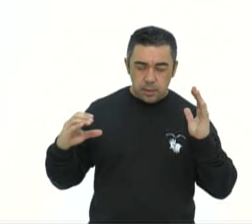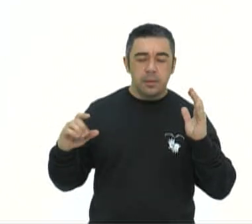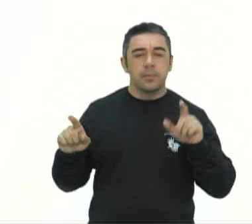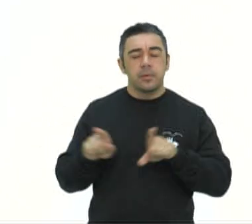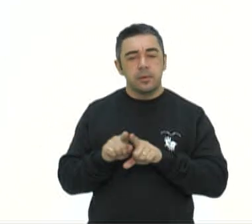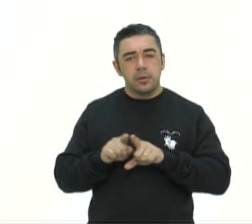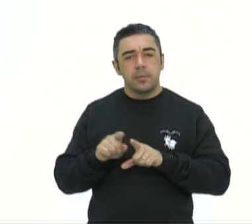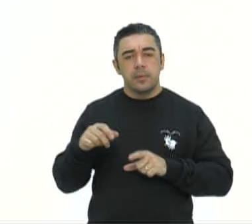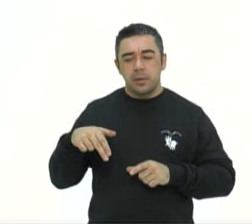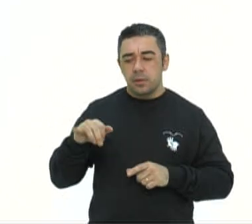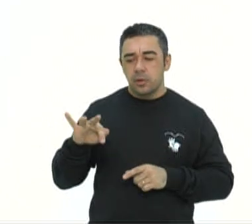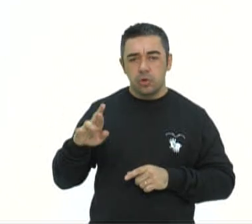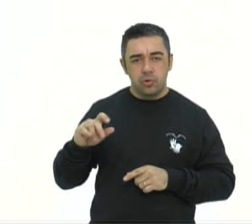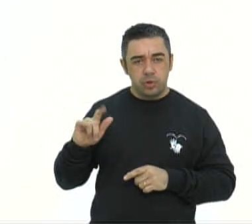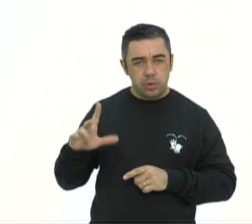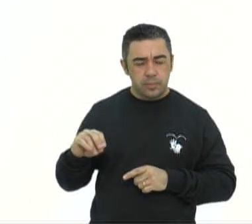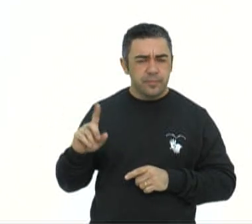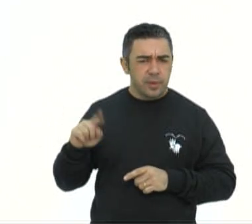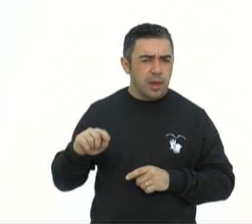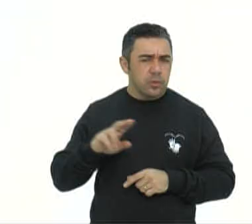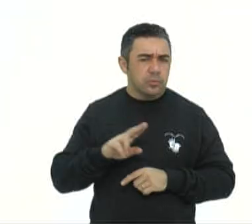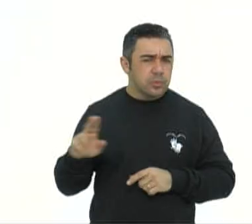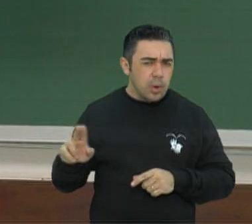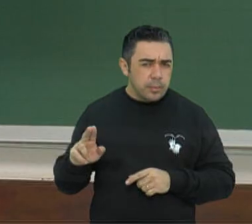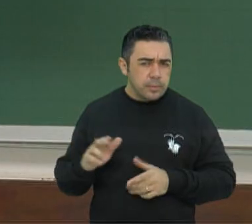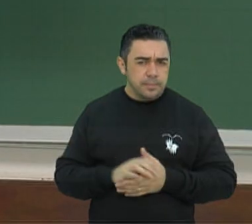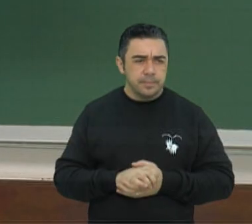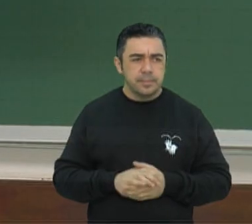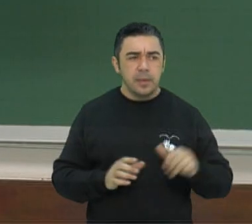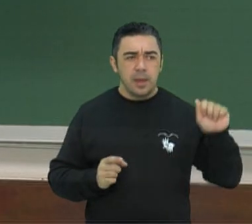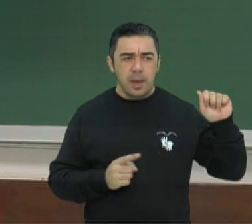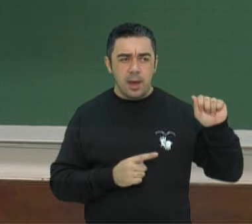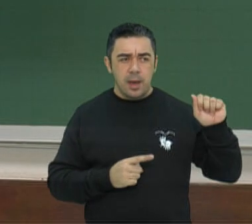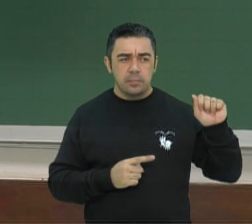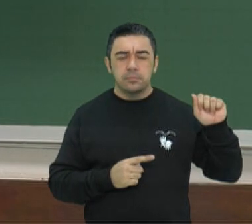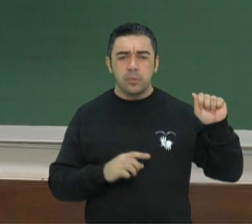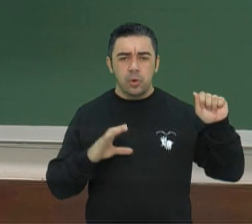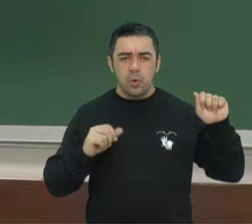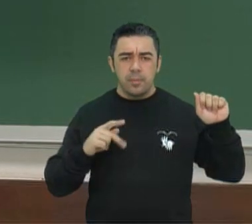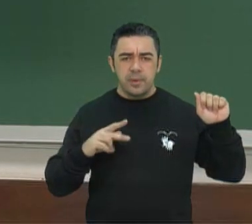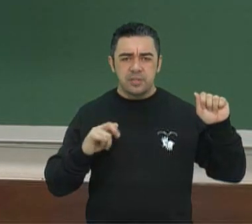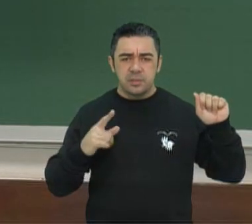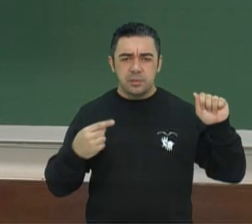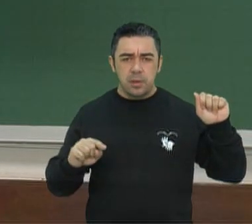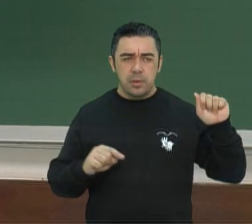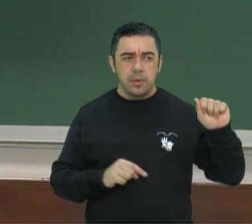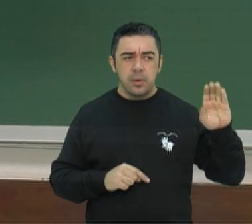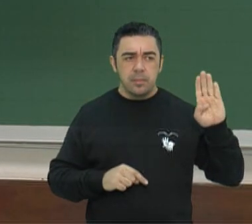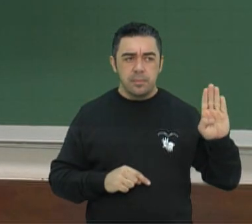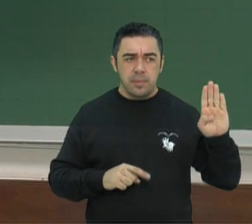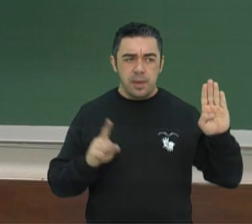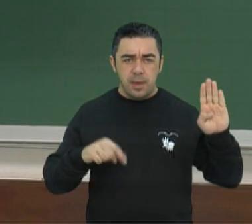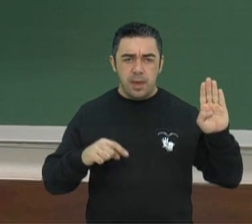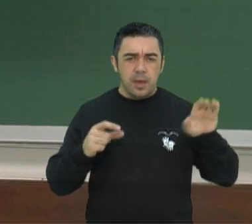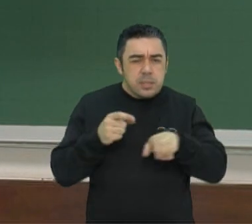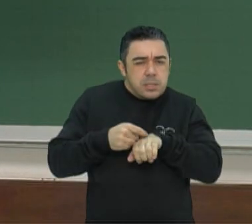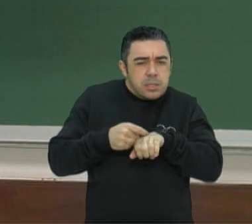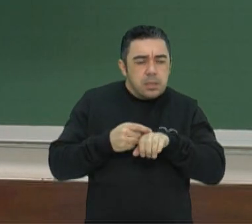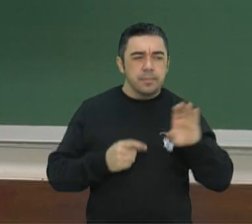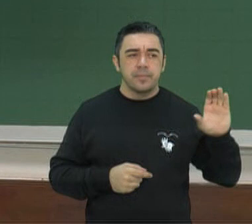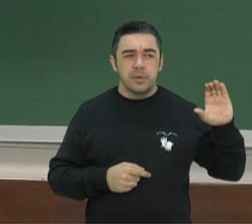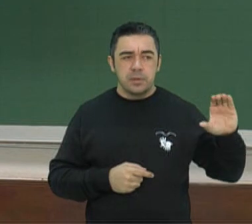e fósforo. Essa associação é denominada o quê? Letra A, competição. Letra B, parasitismo. Letra